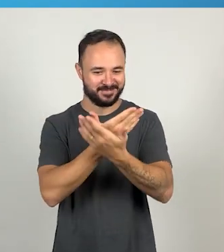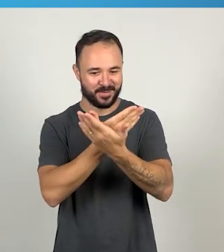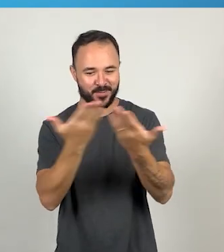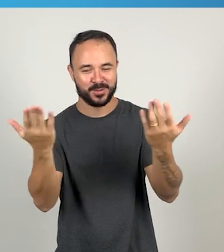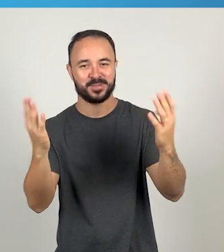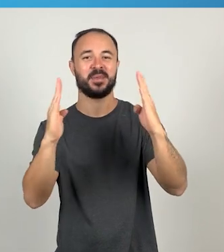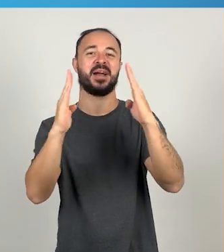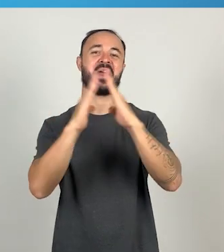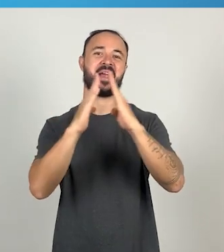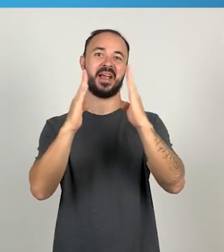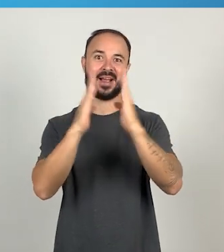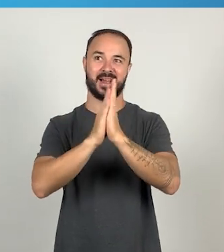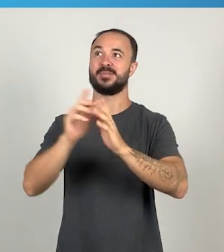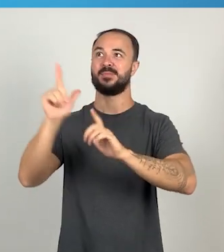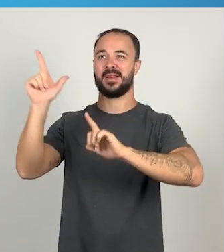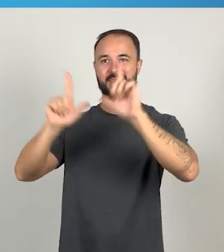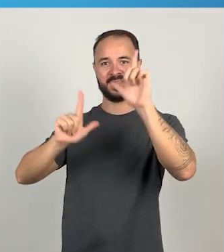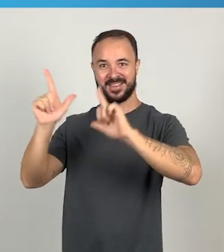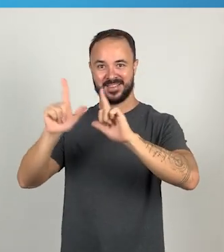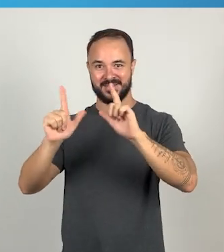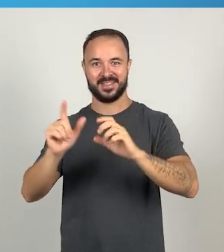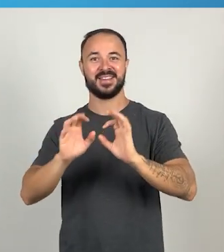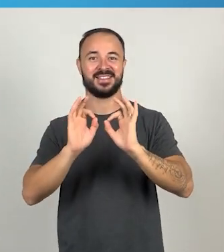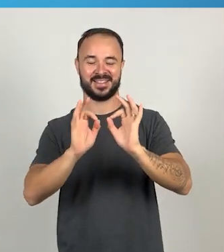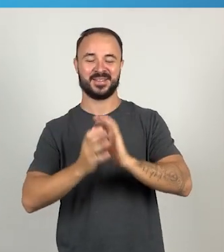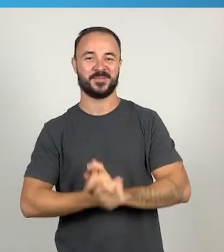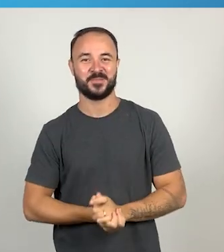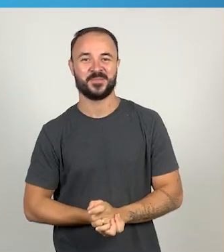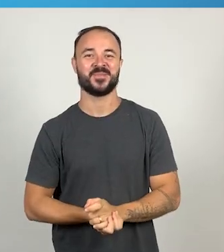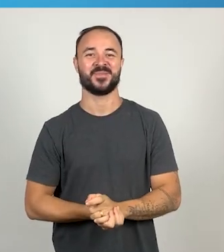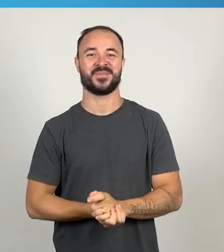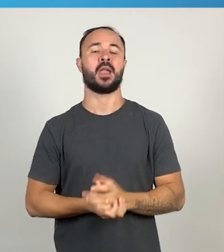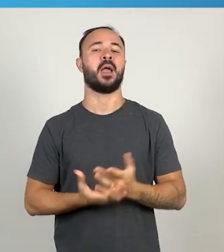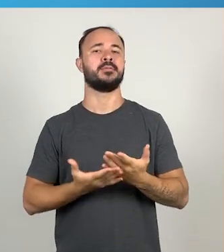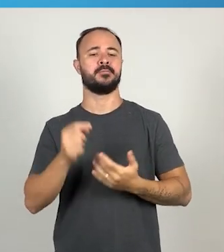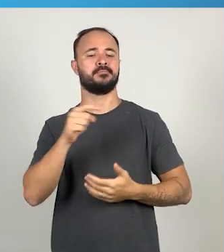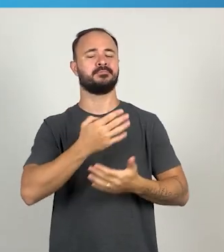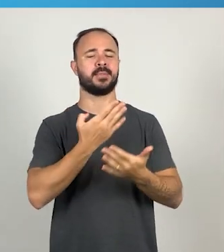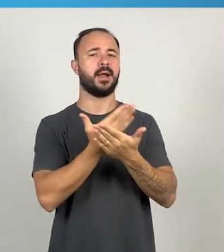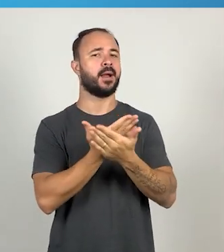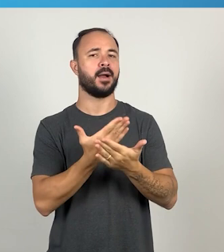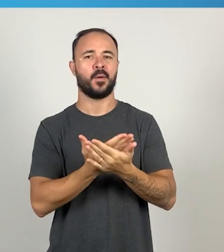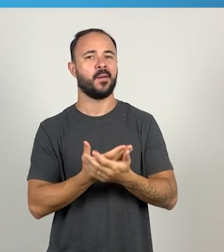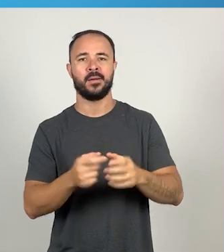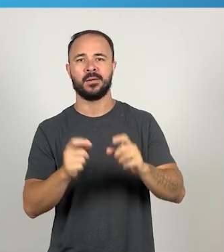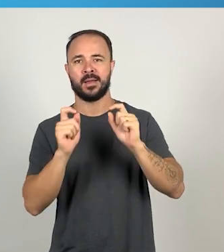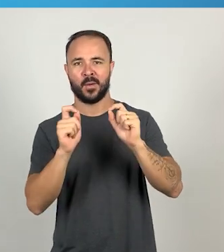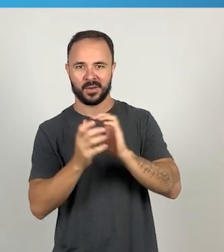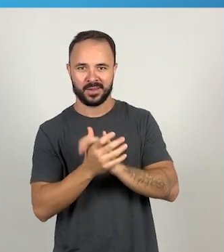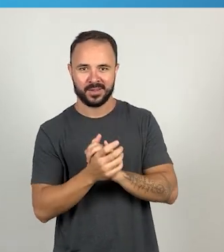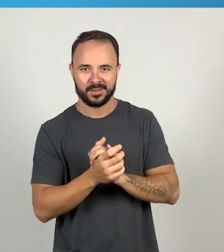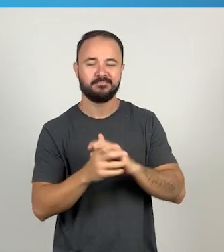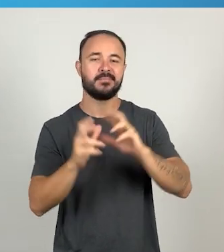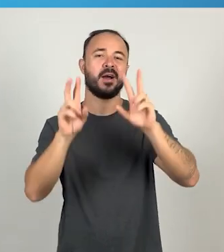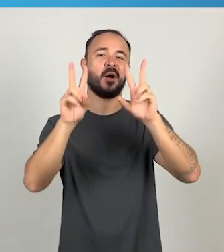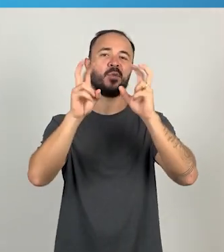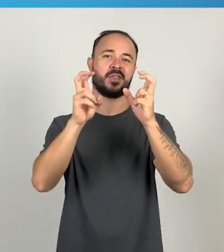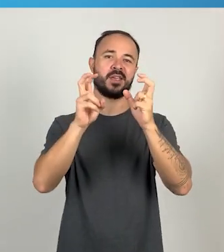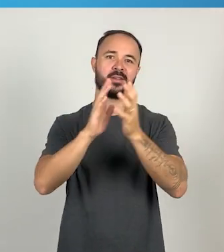de vocês pelo nosso canal Educates. Na aula de hoje, iremos abordar quem?